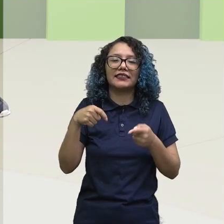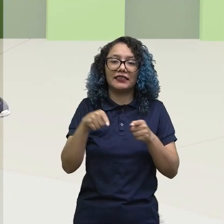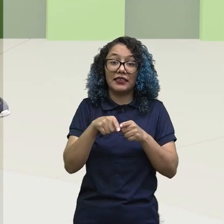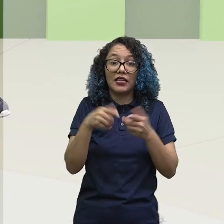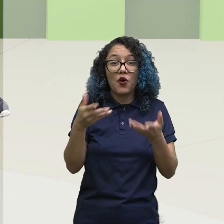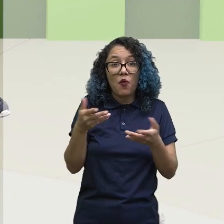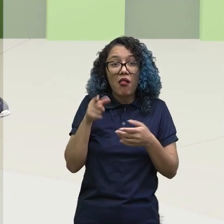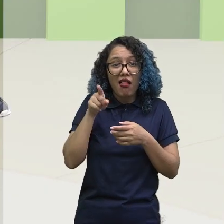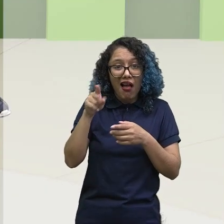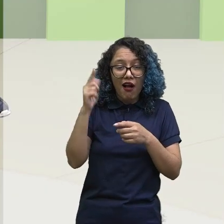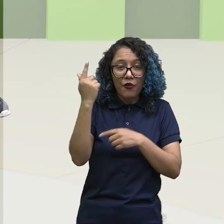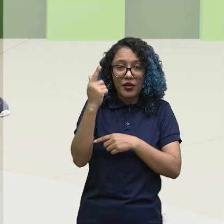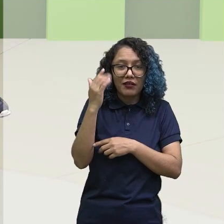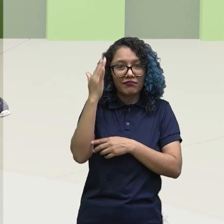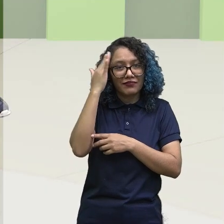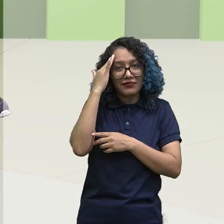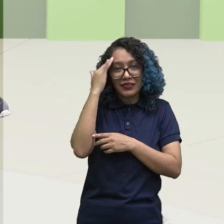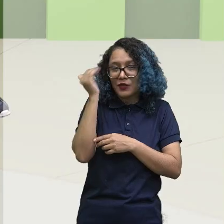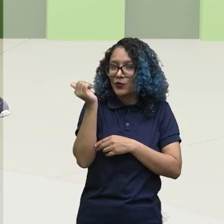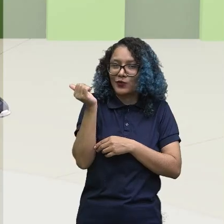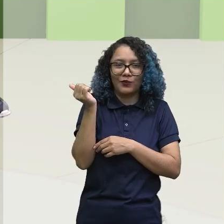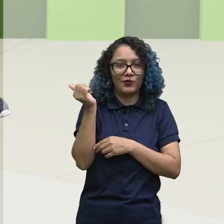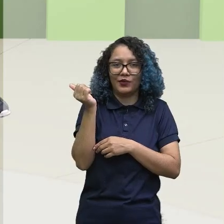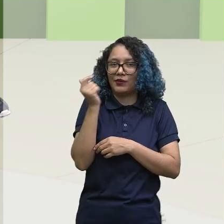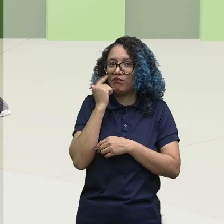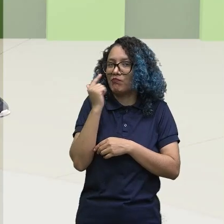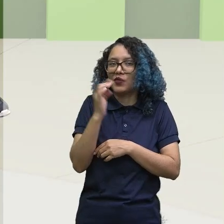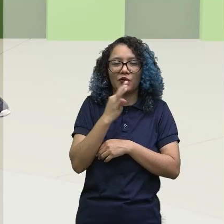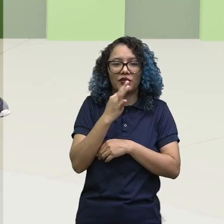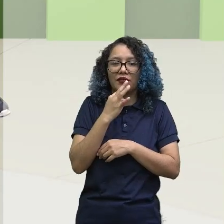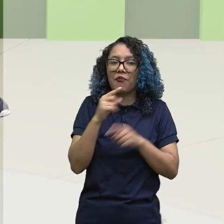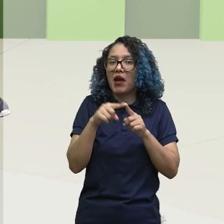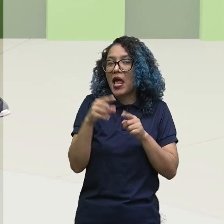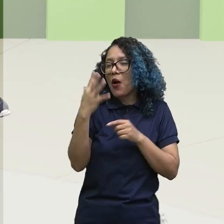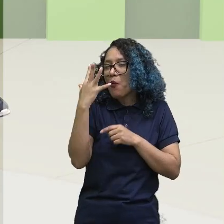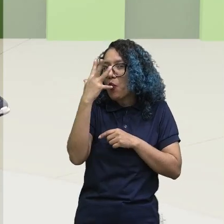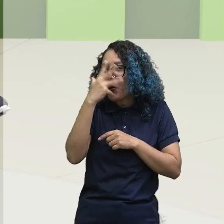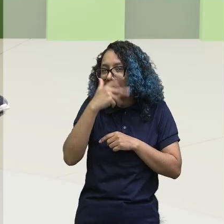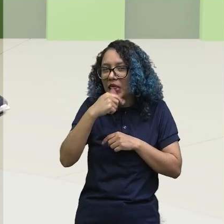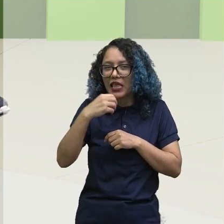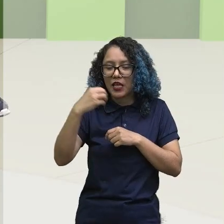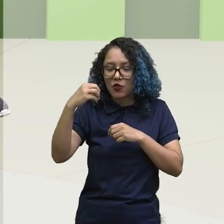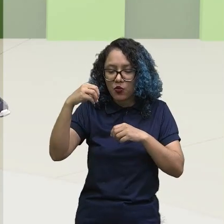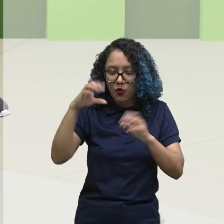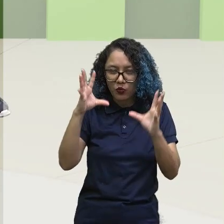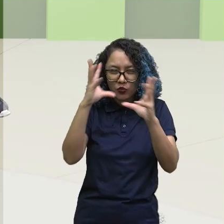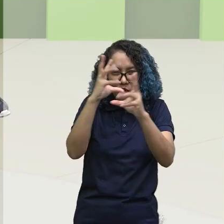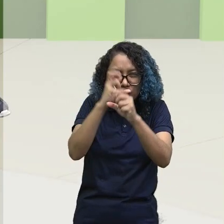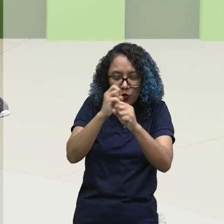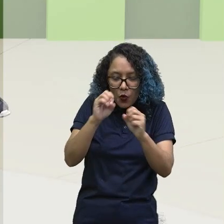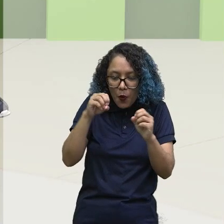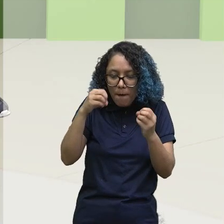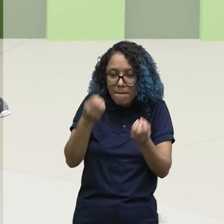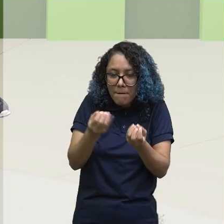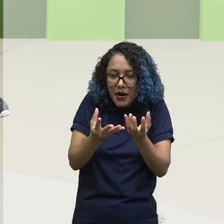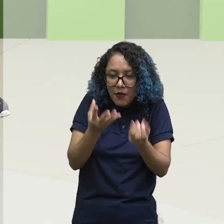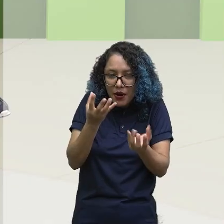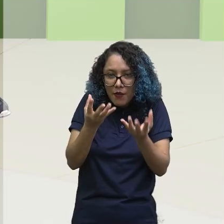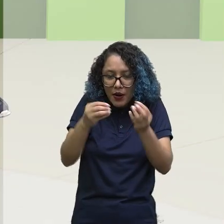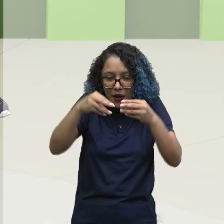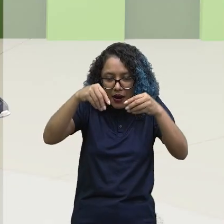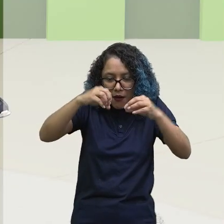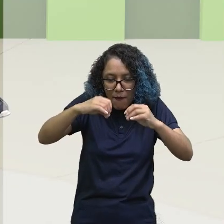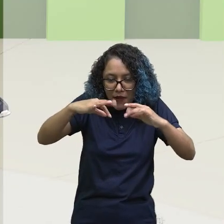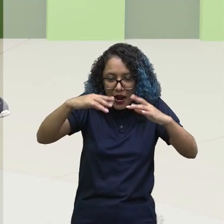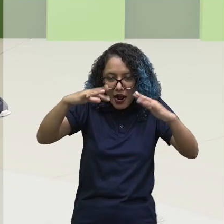não sabiam com que estavam lidando, mas que era muito bonito e brilhava no escuro. Então, imagina o que você